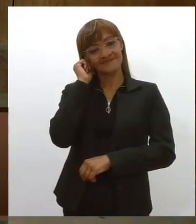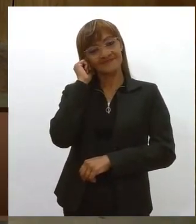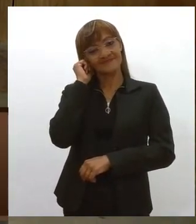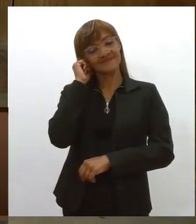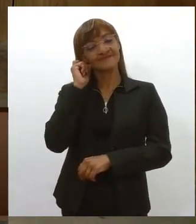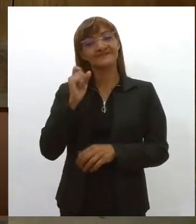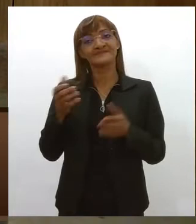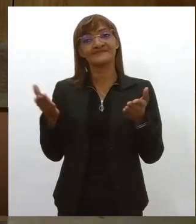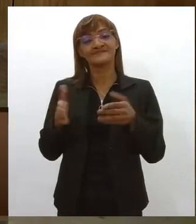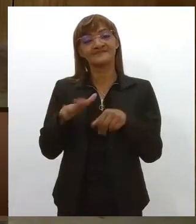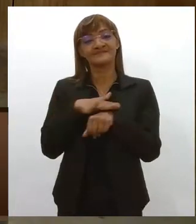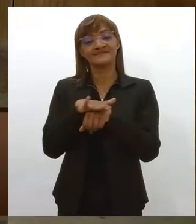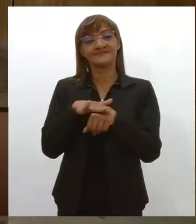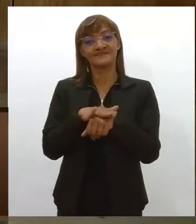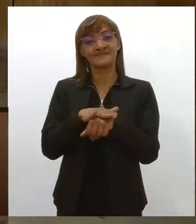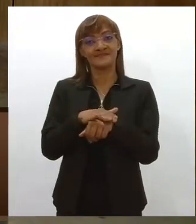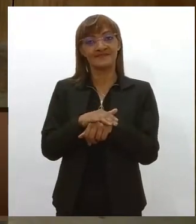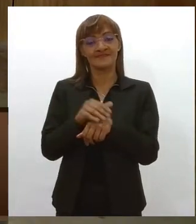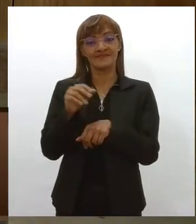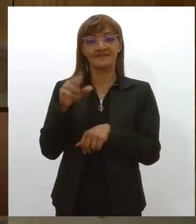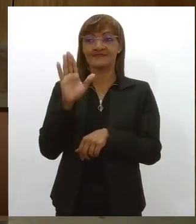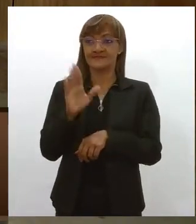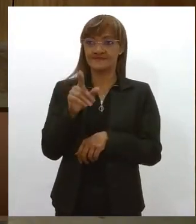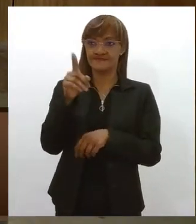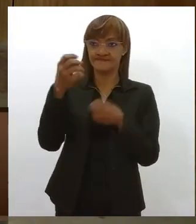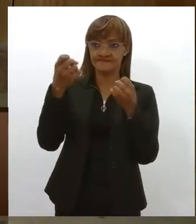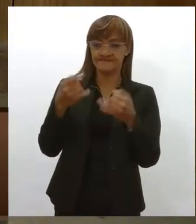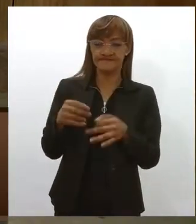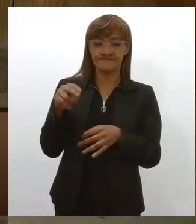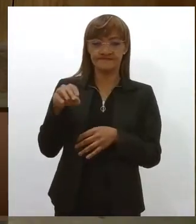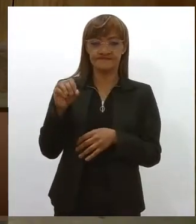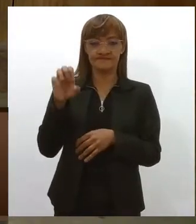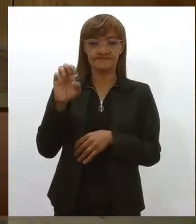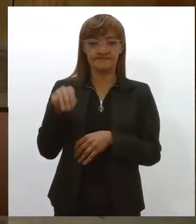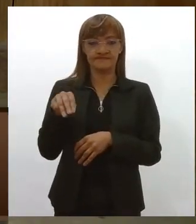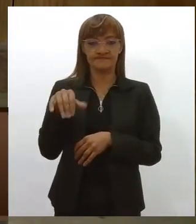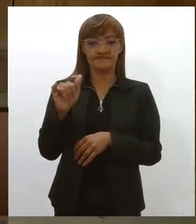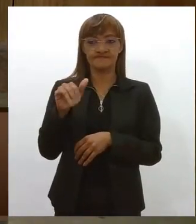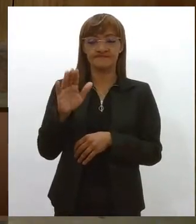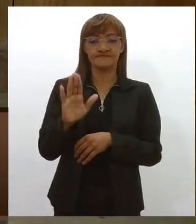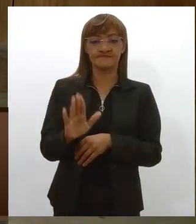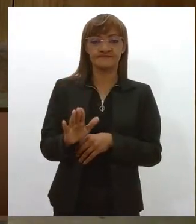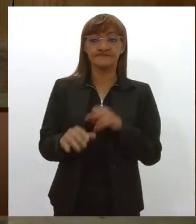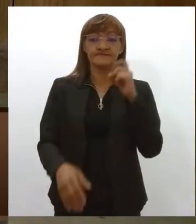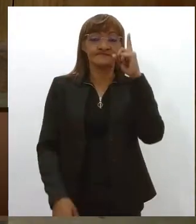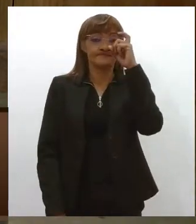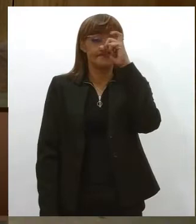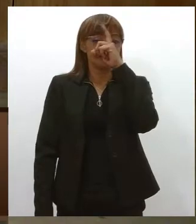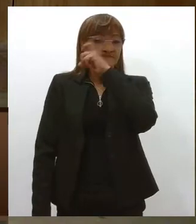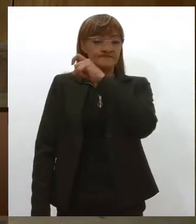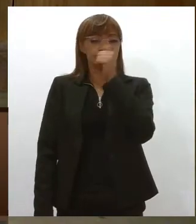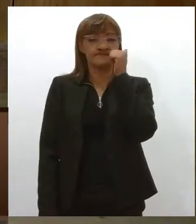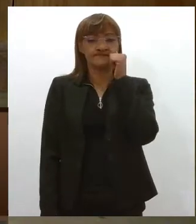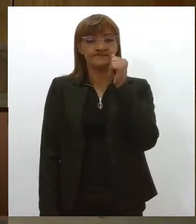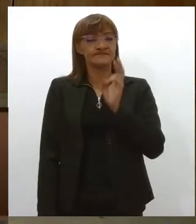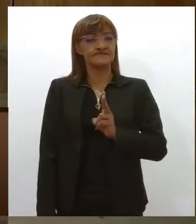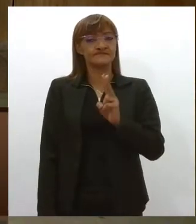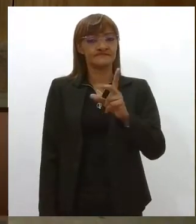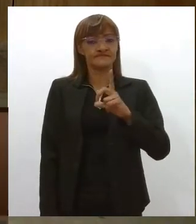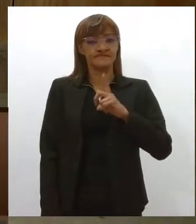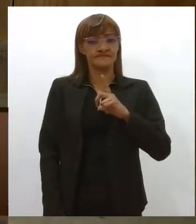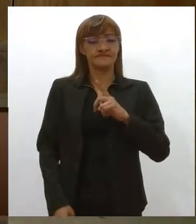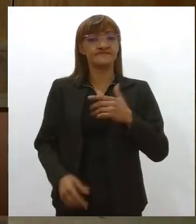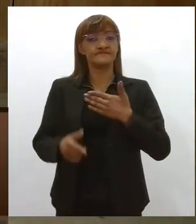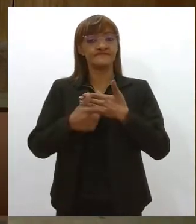Noemi, que é cientista política, você deve ter ouvido, né? Ela falando, sim, dessa dificuldade que as mulheres têm das multitarefas, né? Uma delas é ser mãe.